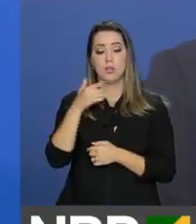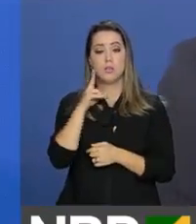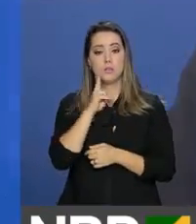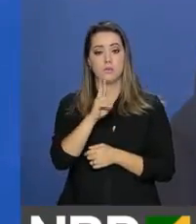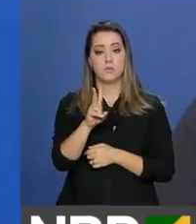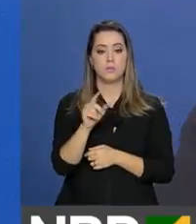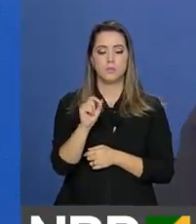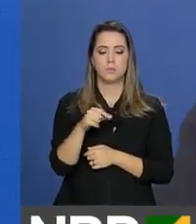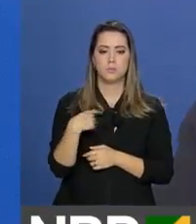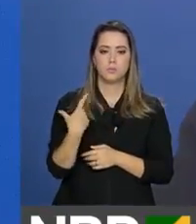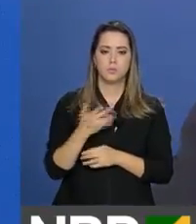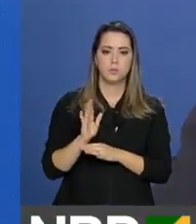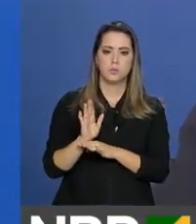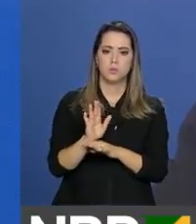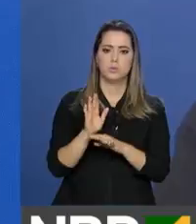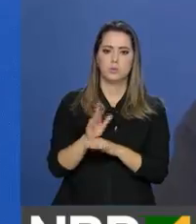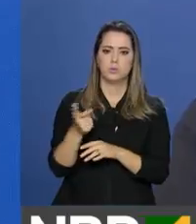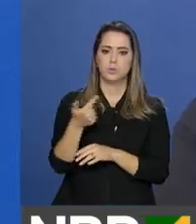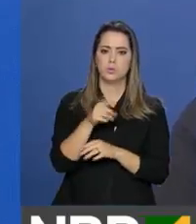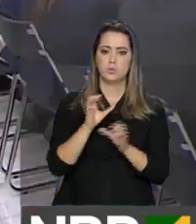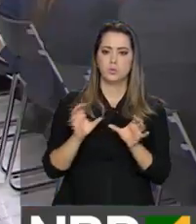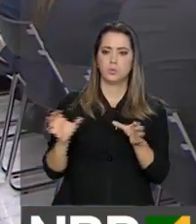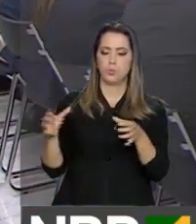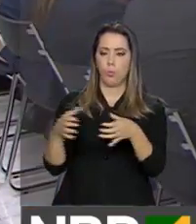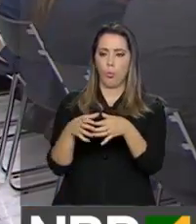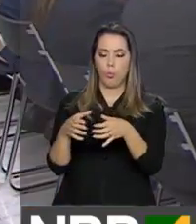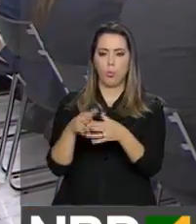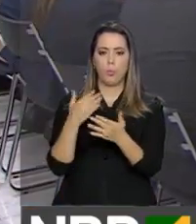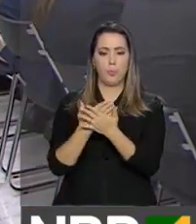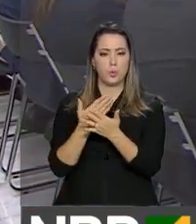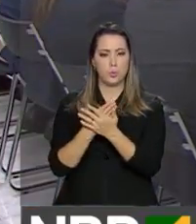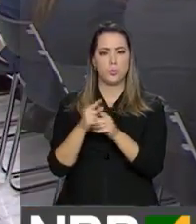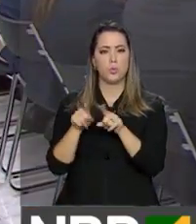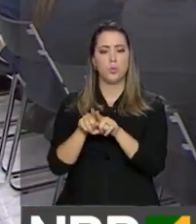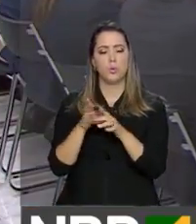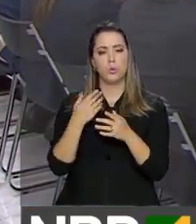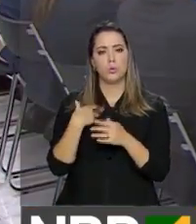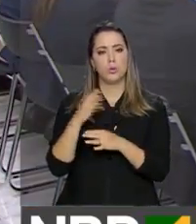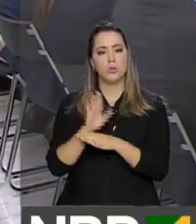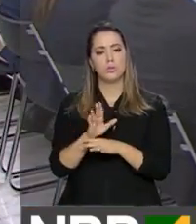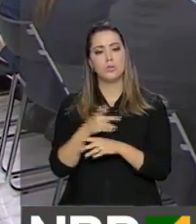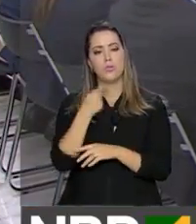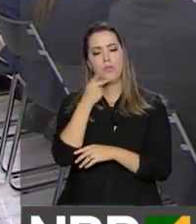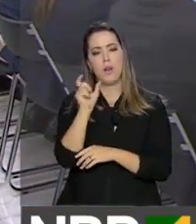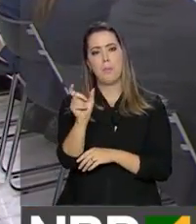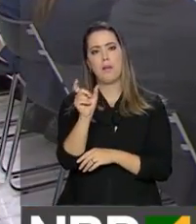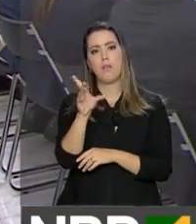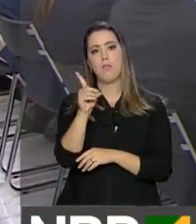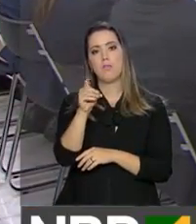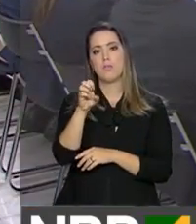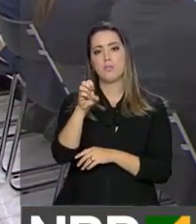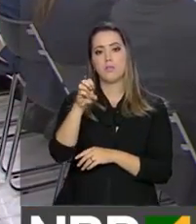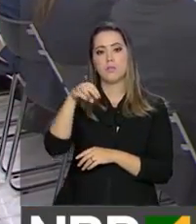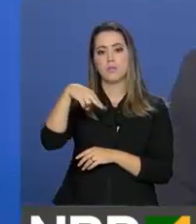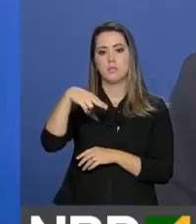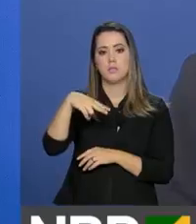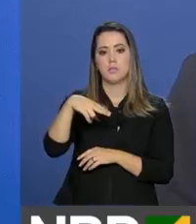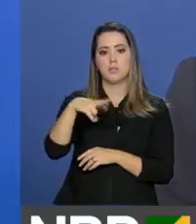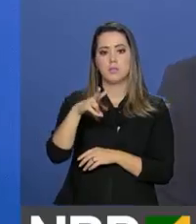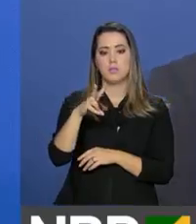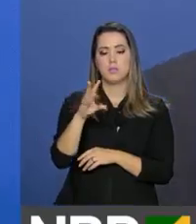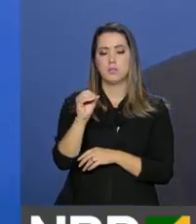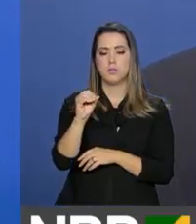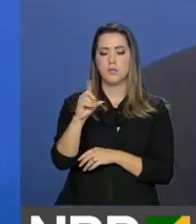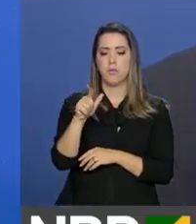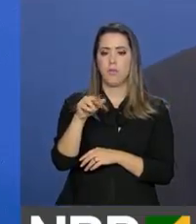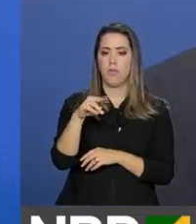Helder e eu, assessorados por outros tantos, que quando se fala em desenvolvimento, está se falando de desenvolvimento no seu sentido mais global.